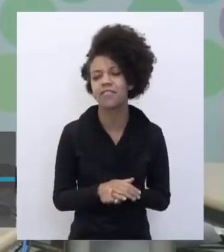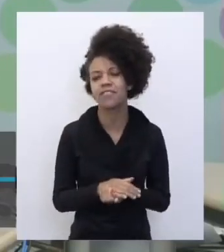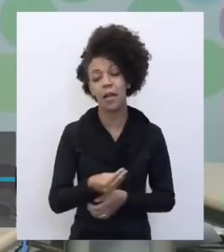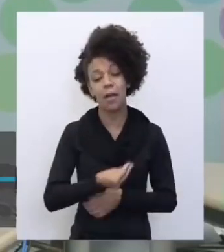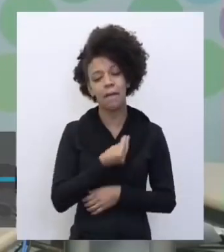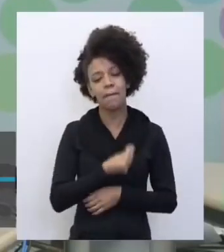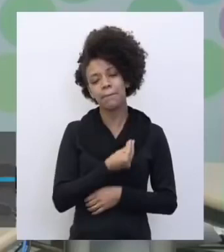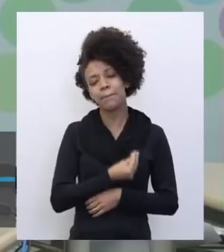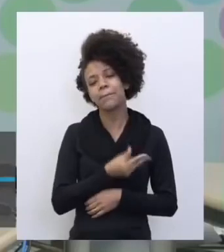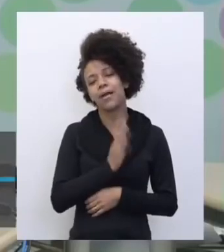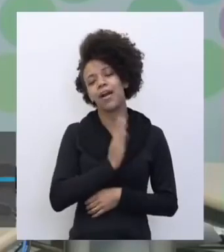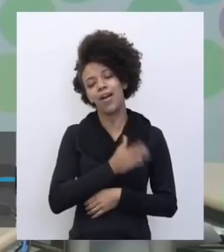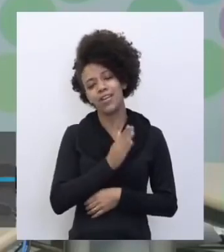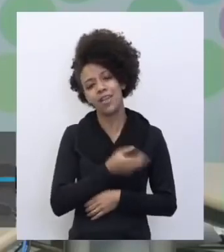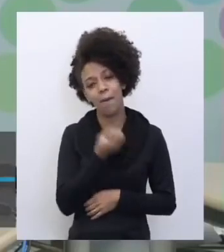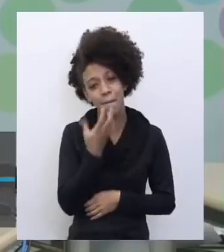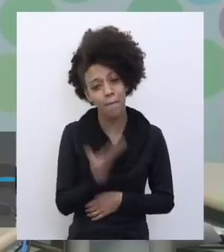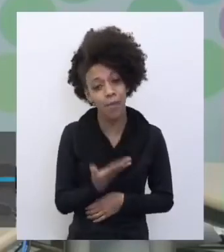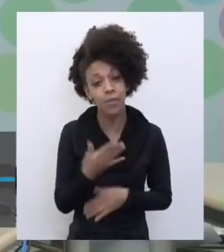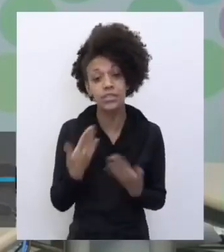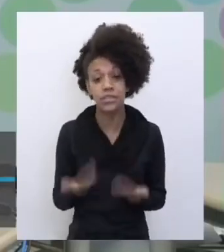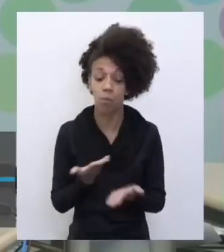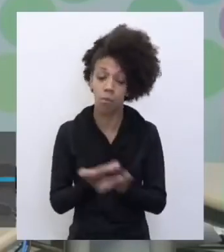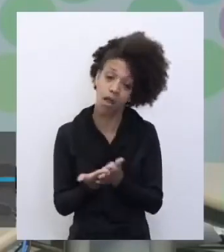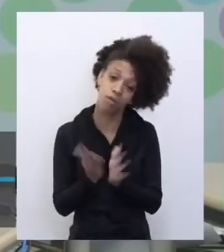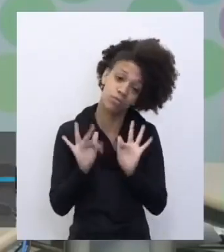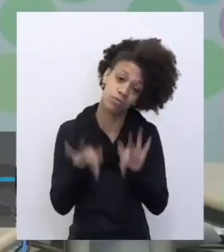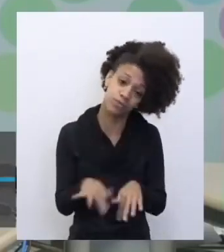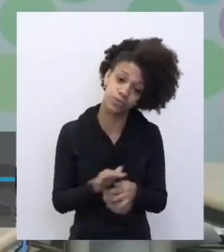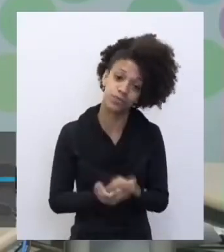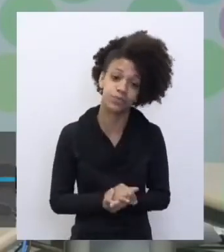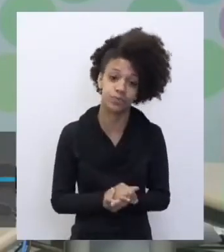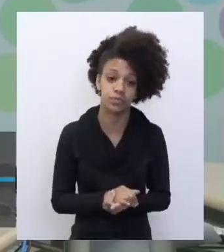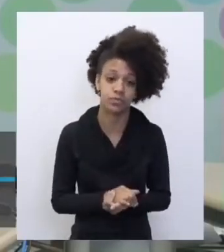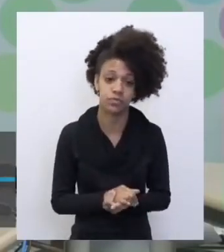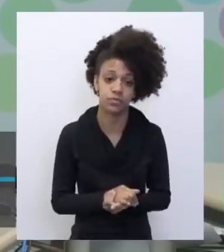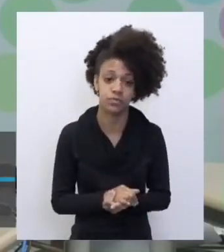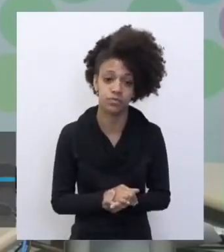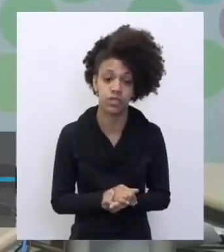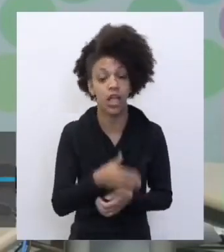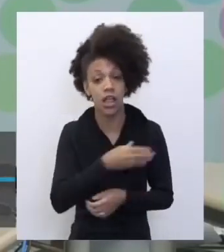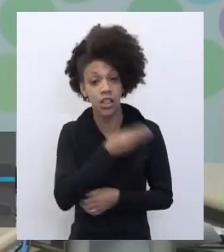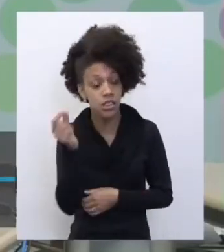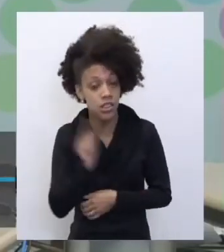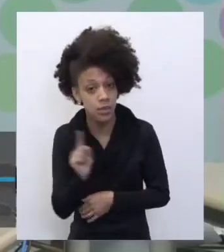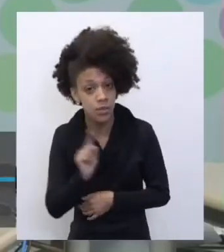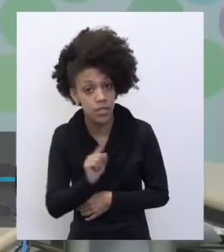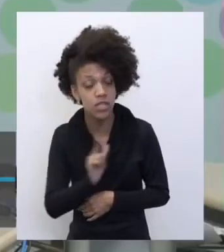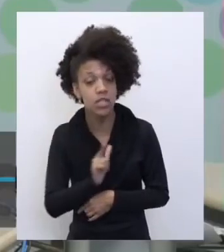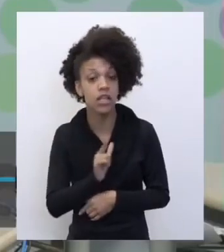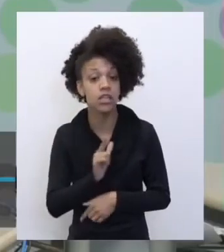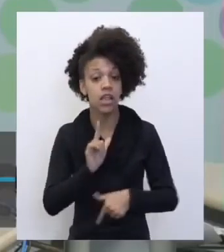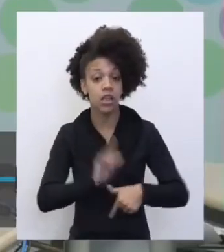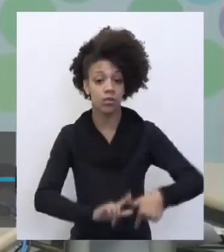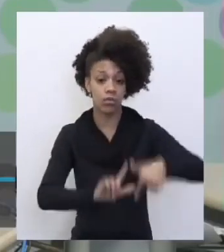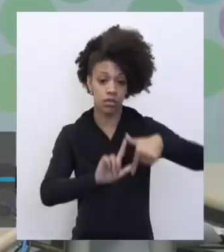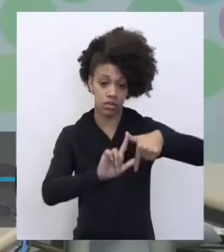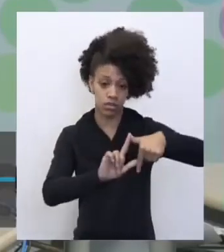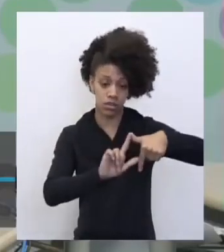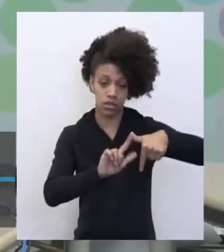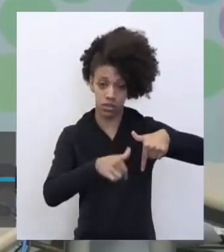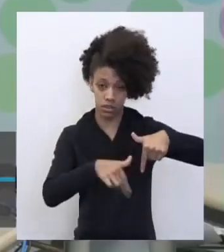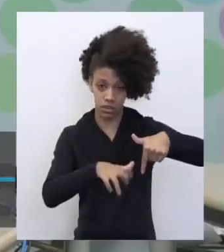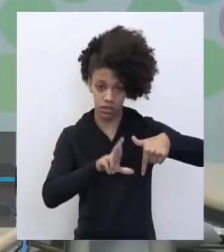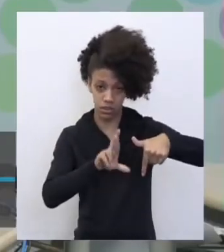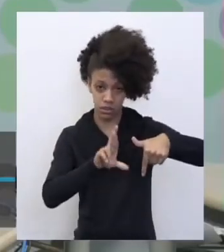faz bem para o coração. Então, turma, nossa aula está acabando. Não esqueçam que nós temos aquela